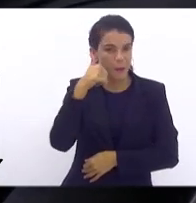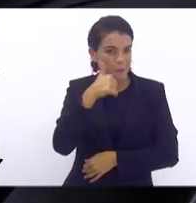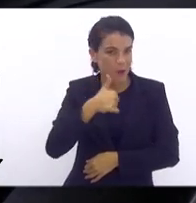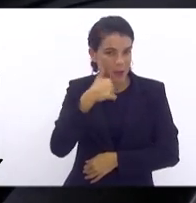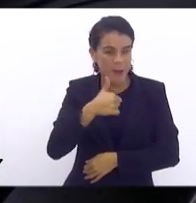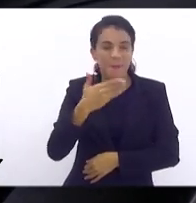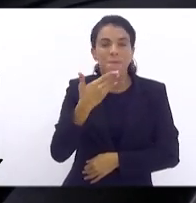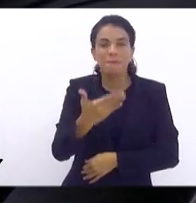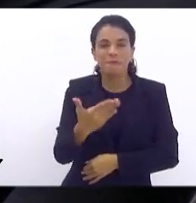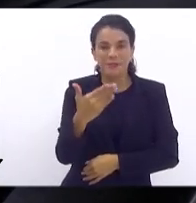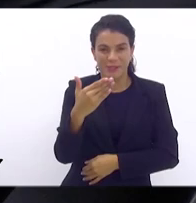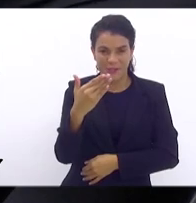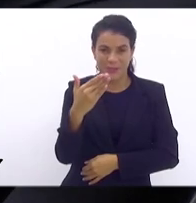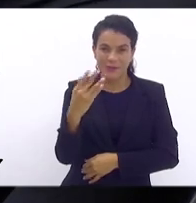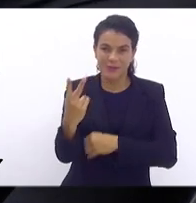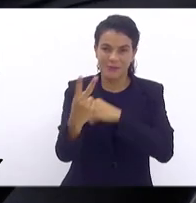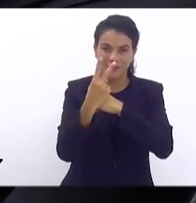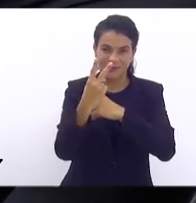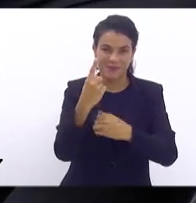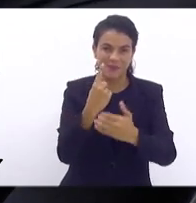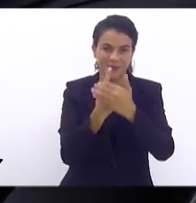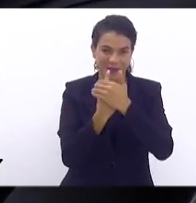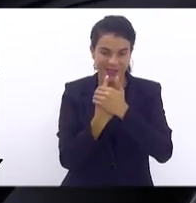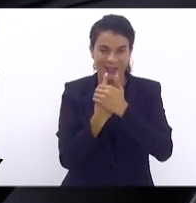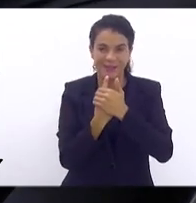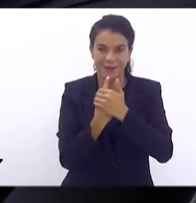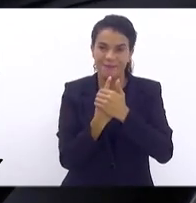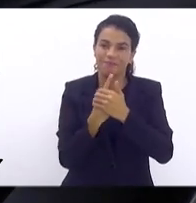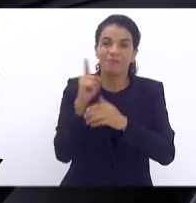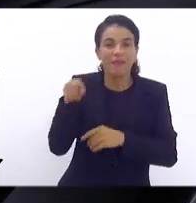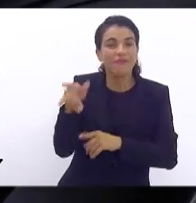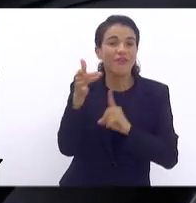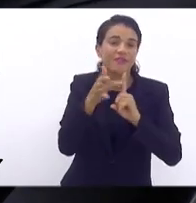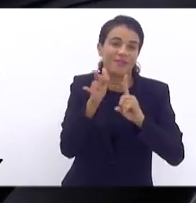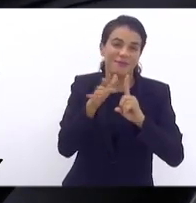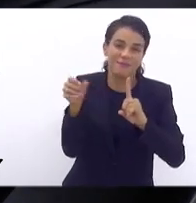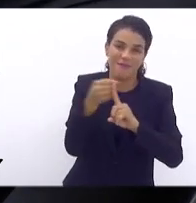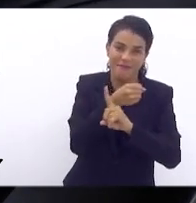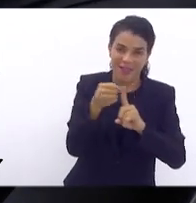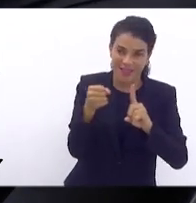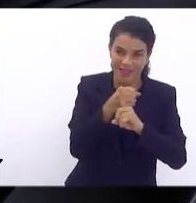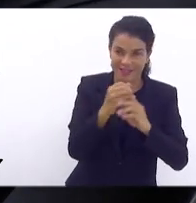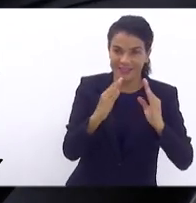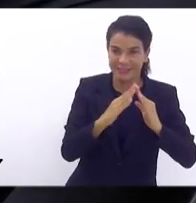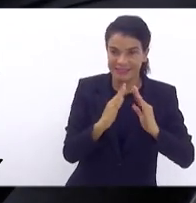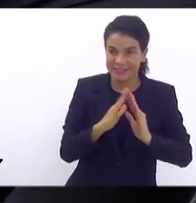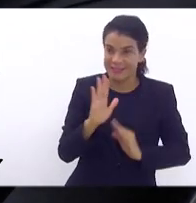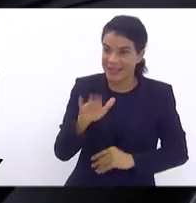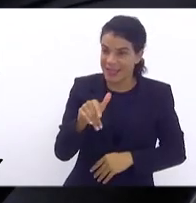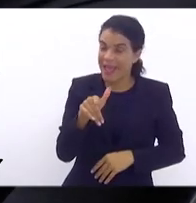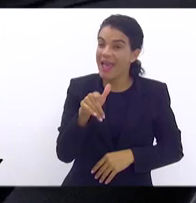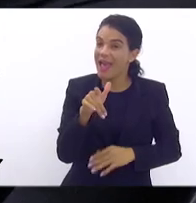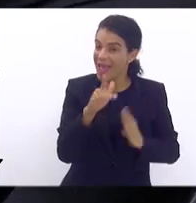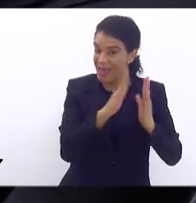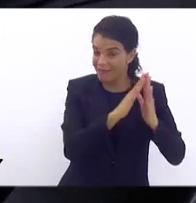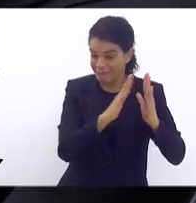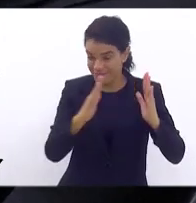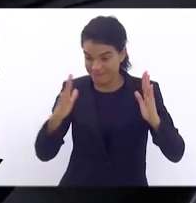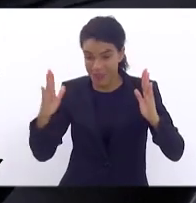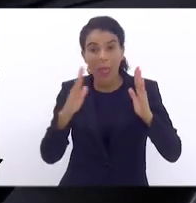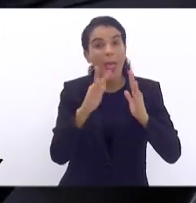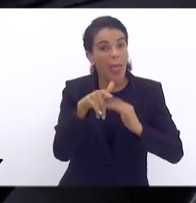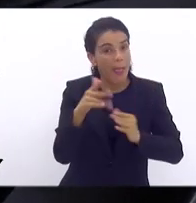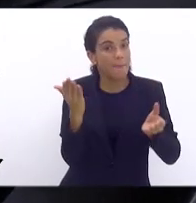pediu a proteção né que em teste foi vítima de uma violência doméstica familiar um processo que está em segredo de justiça